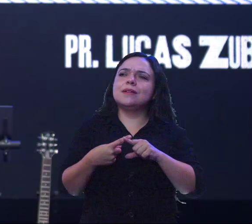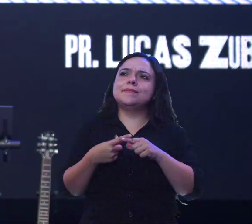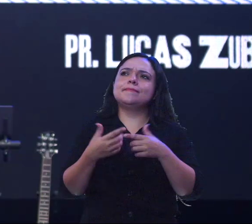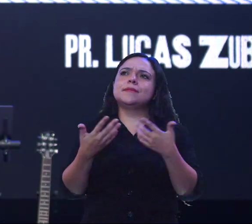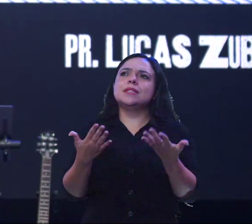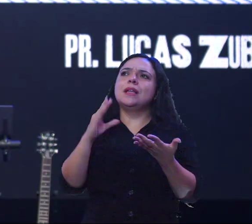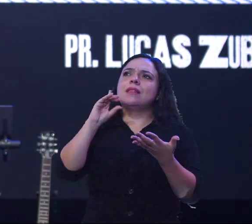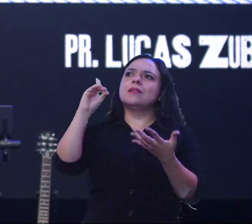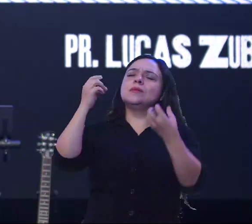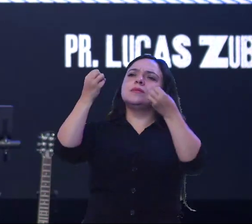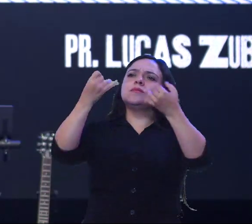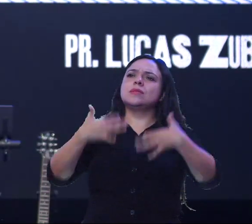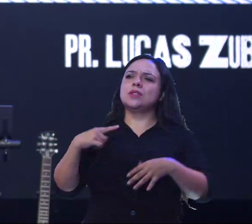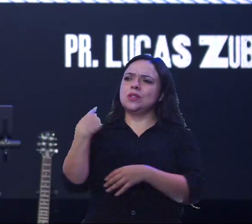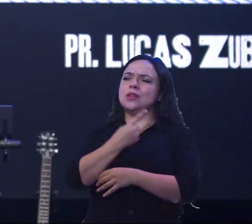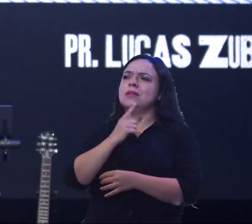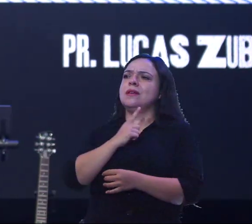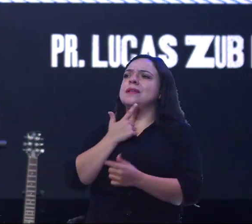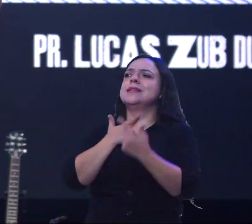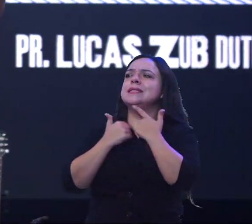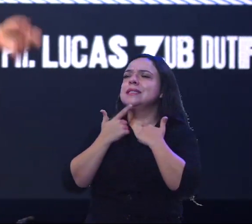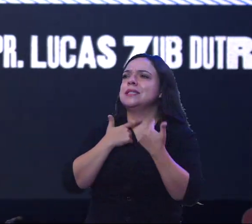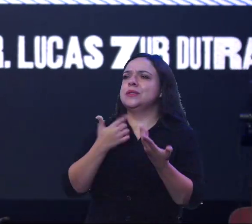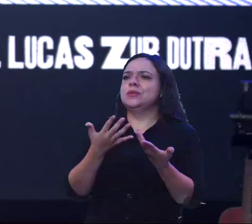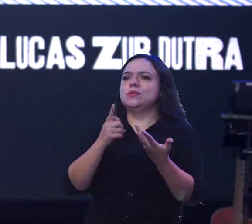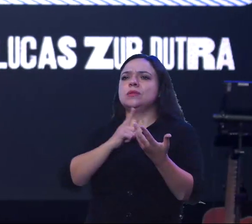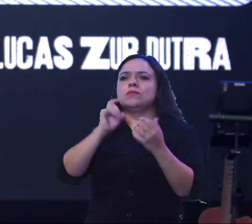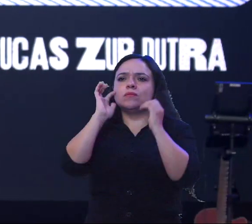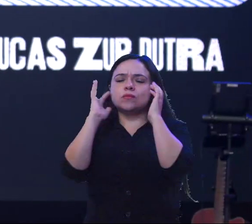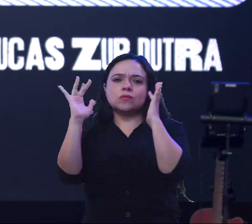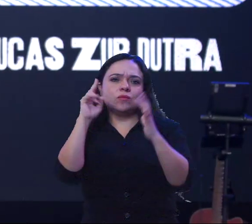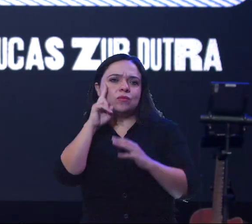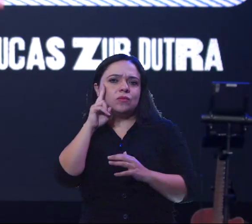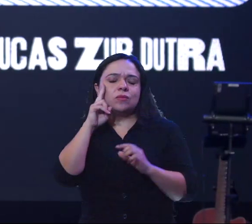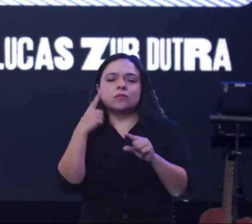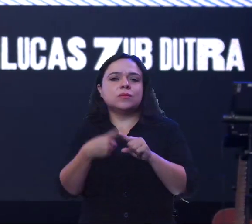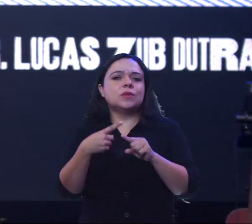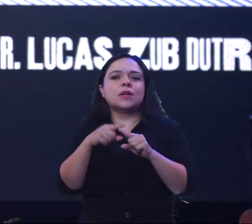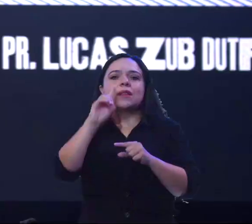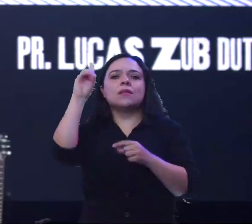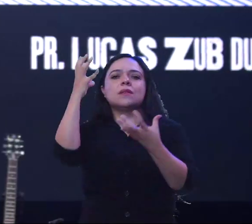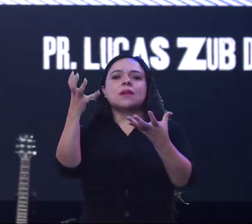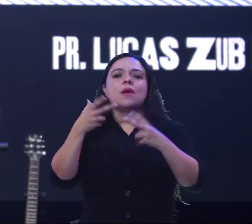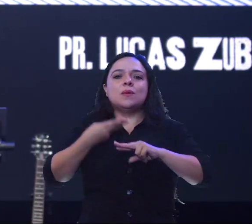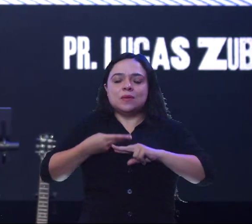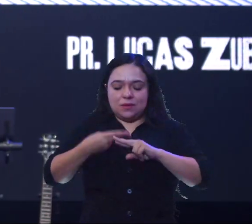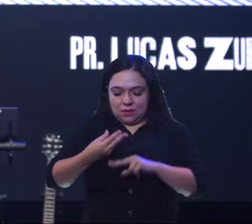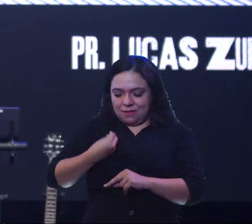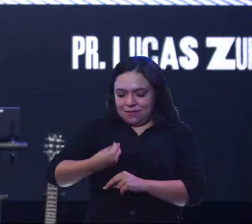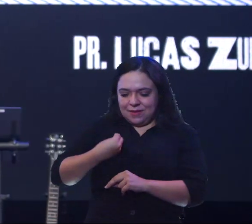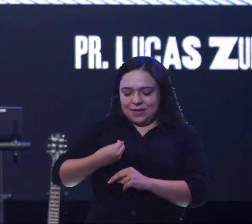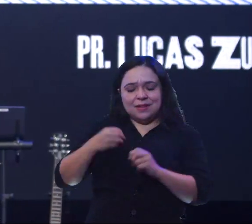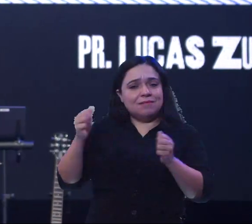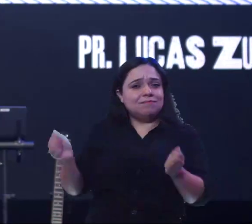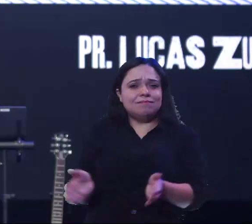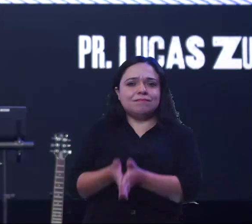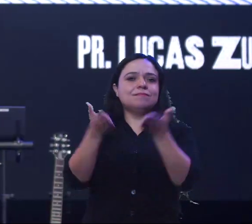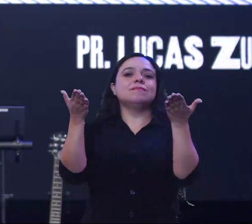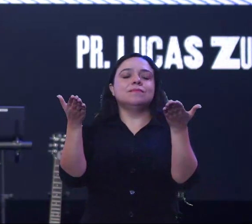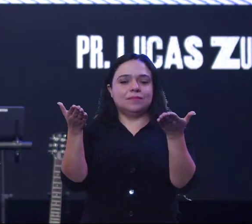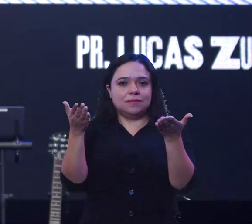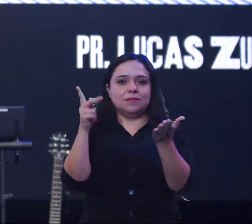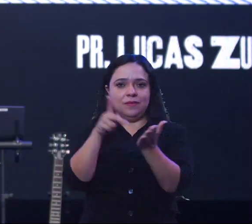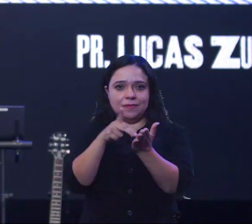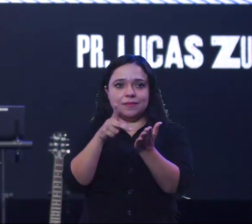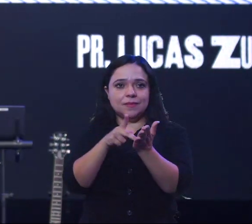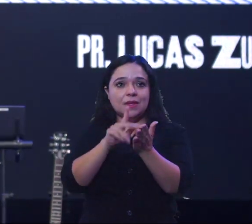colocados sobre as nossas vidas, aquilo que Ele quer realizar através de nós e usar a nossa vida dessa maneira maravilhosa? Na